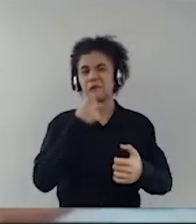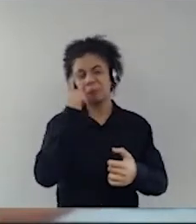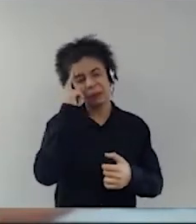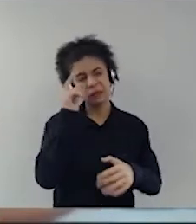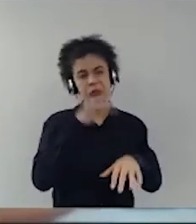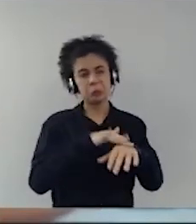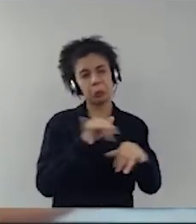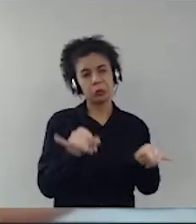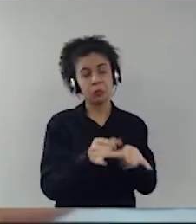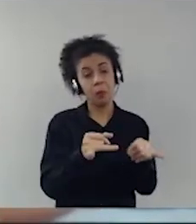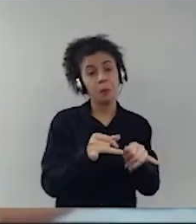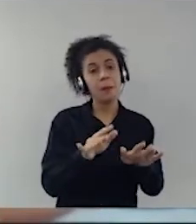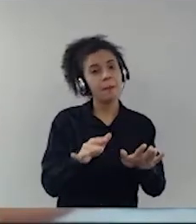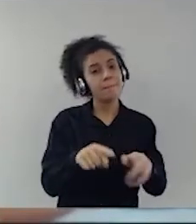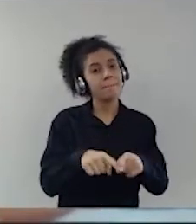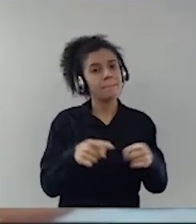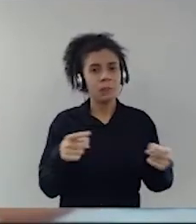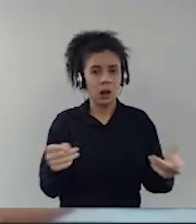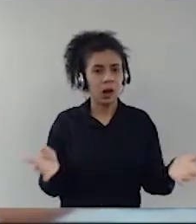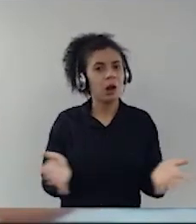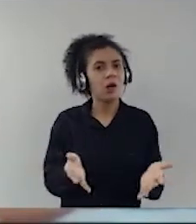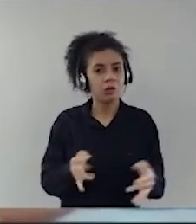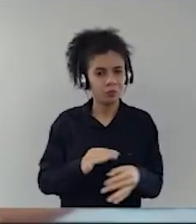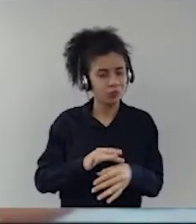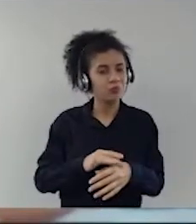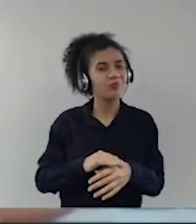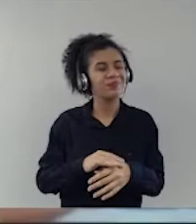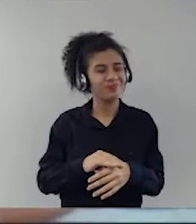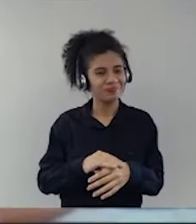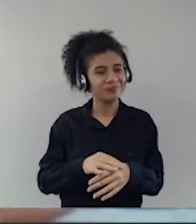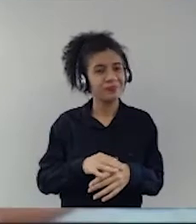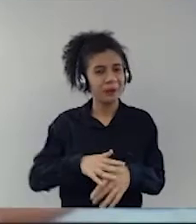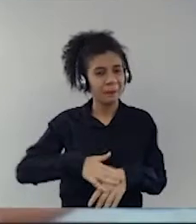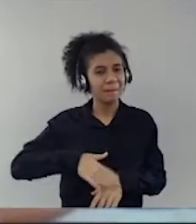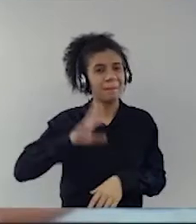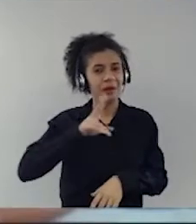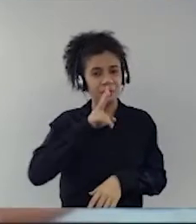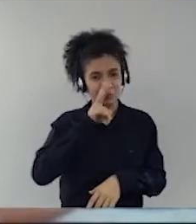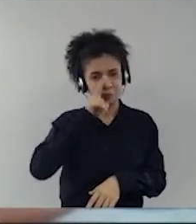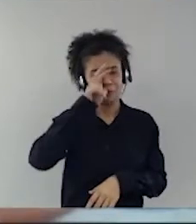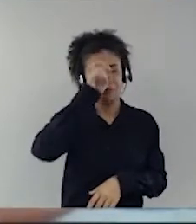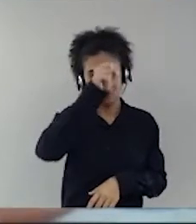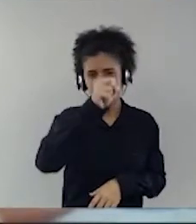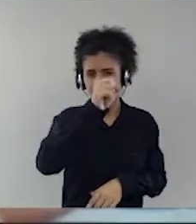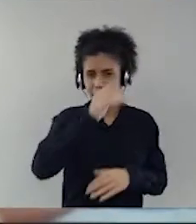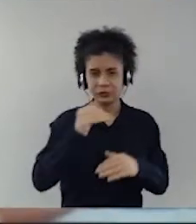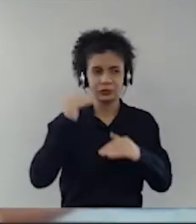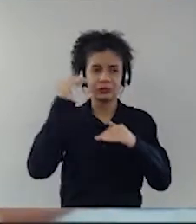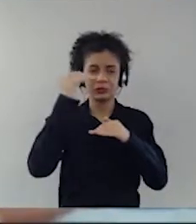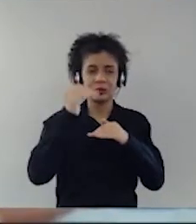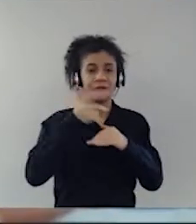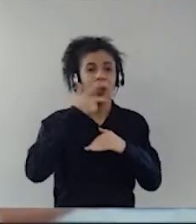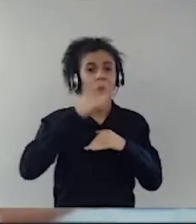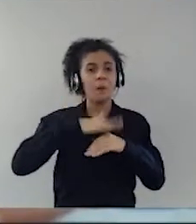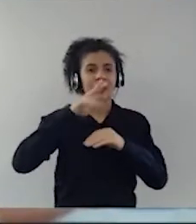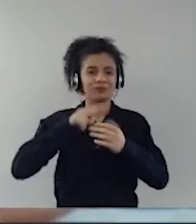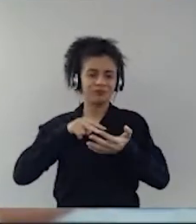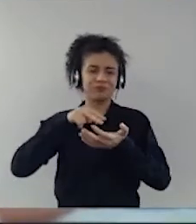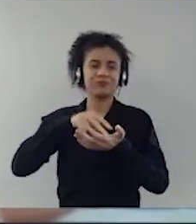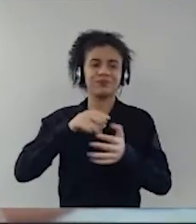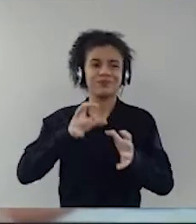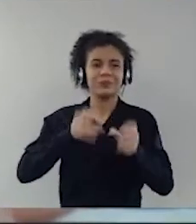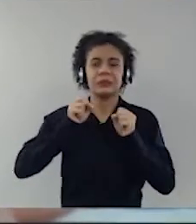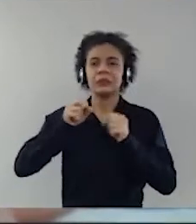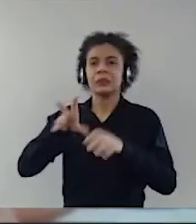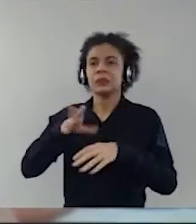mas atualmente a doença foi mais forte que isso, né? Falou mais alto,